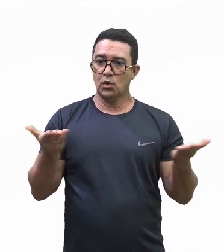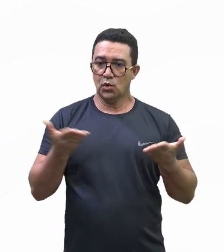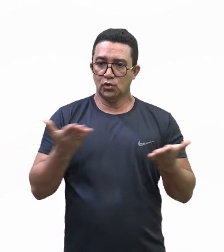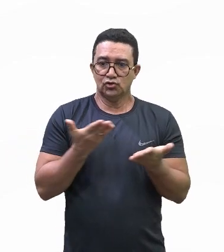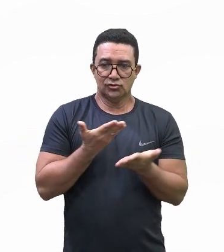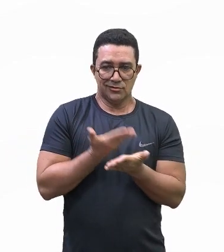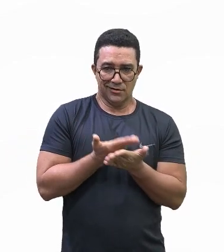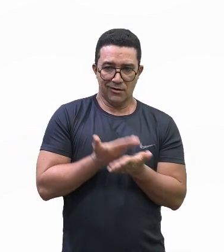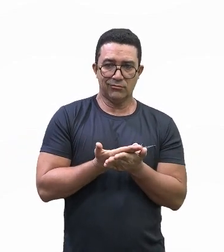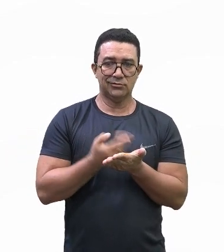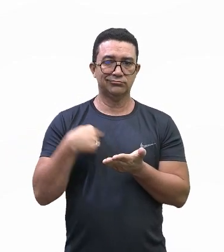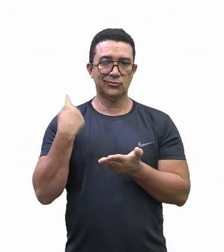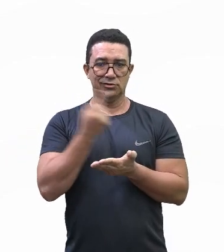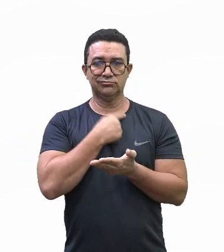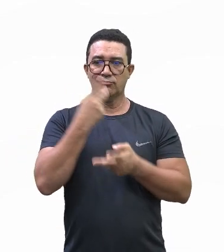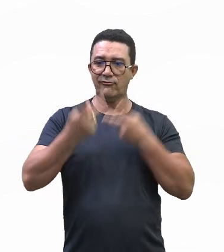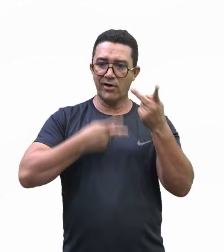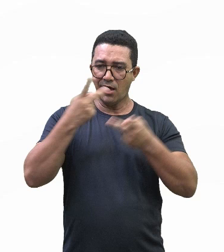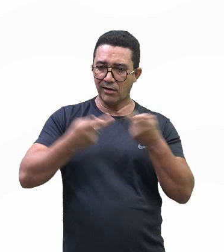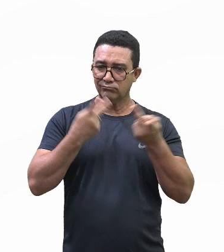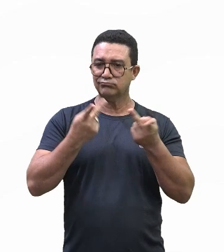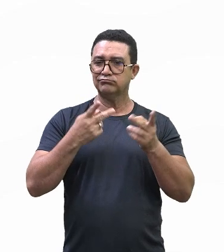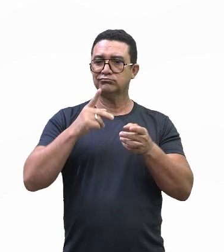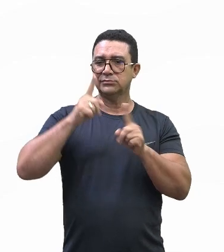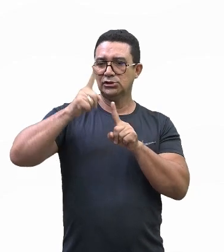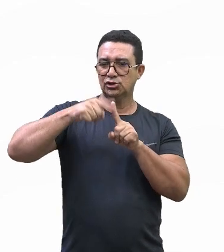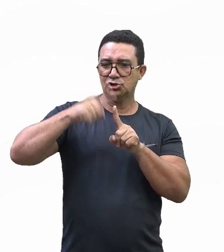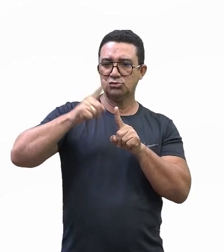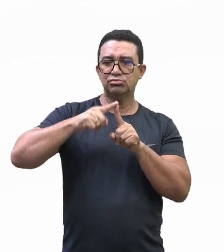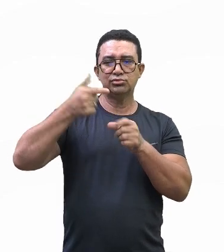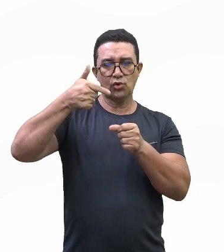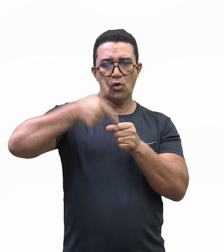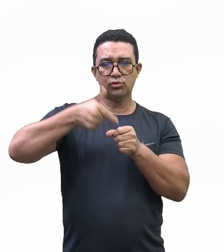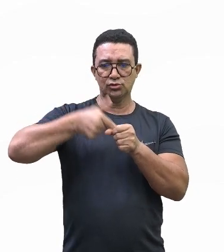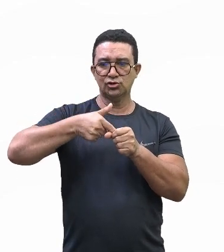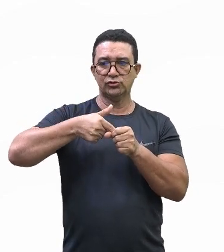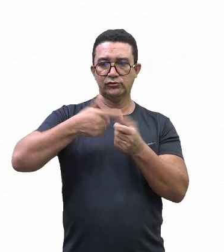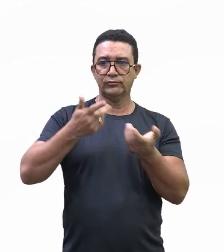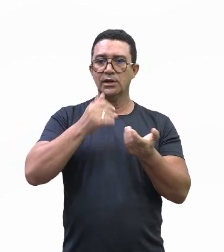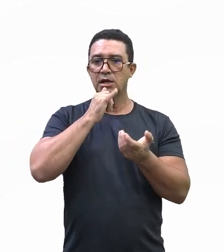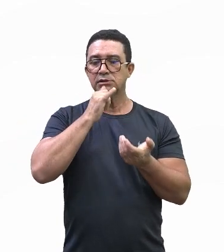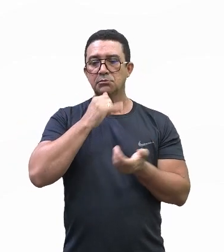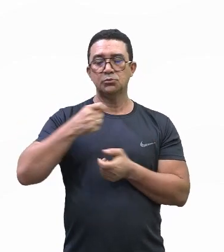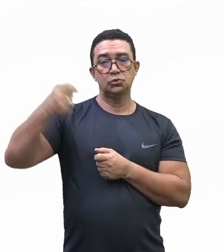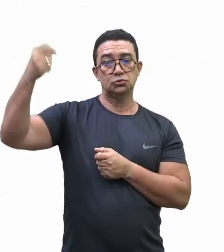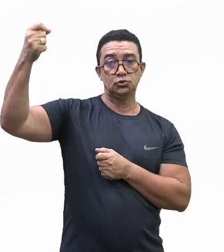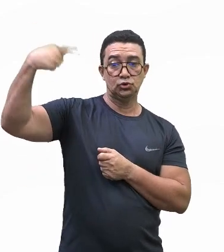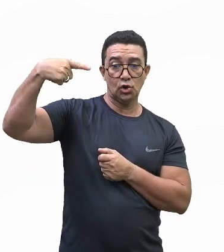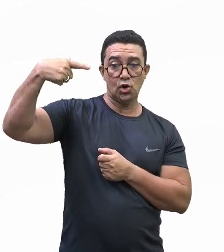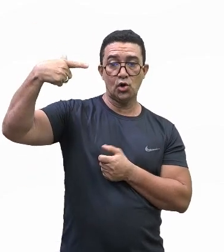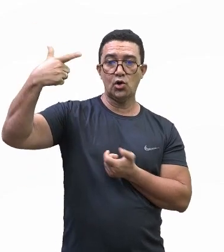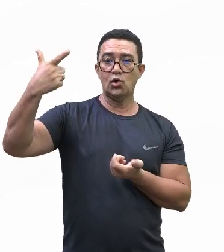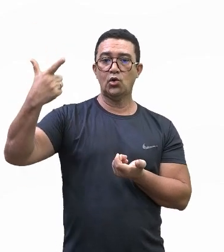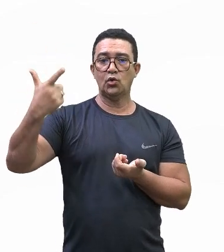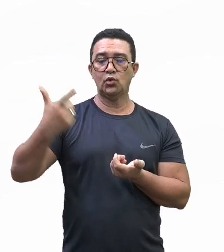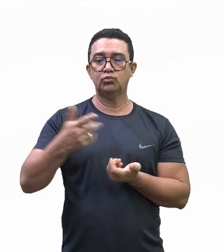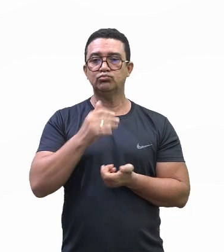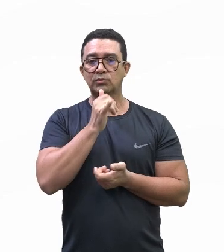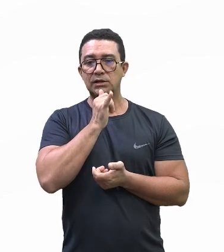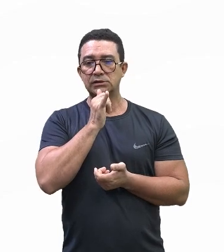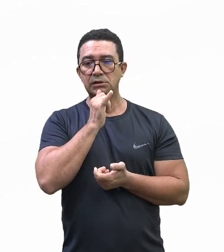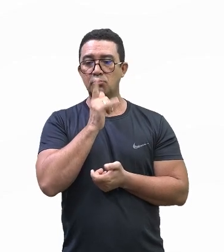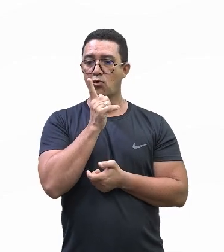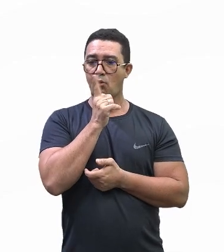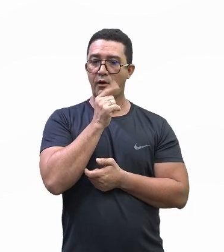tratar muito, tá? Desses combustíveis de fontes renováveis, como é o caso do sol, né? Como é o caso